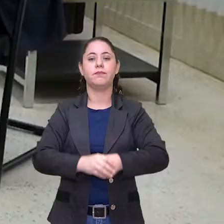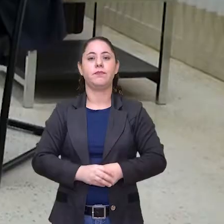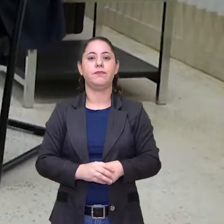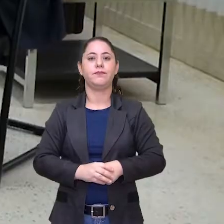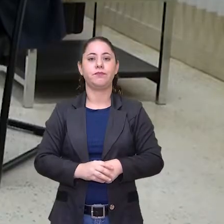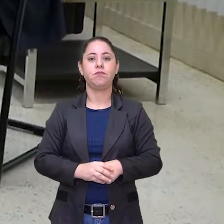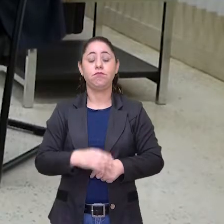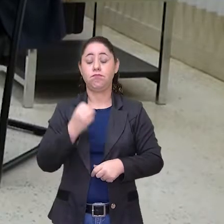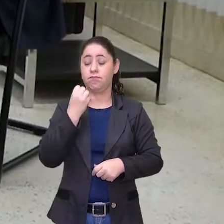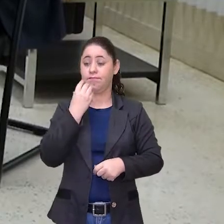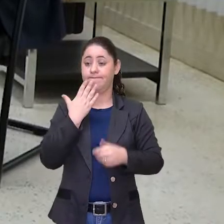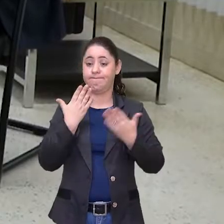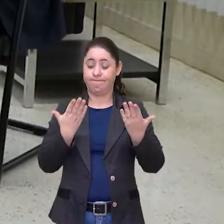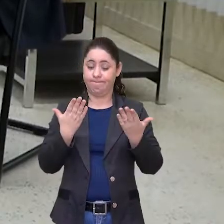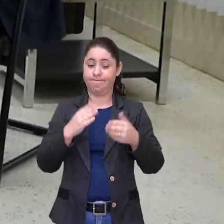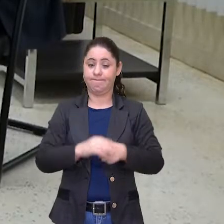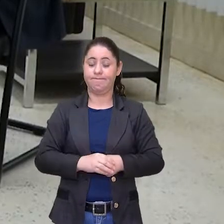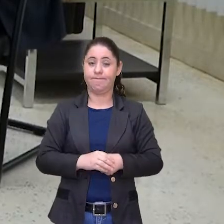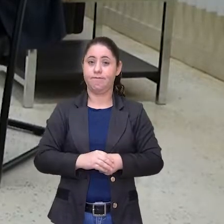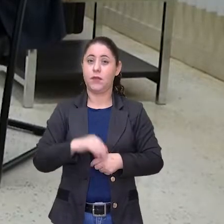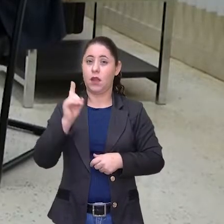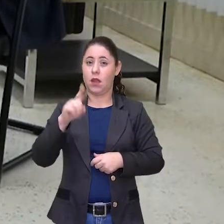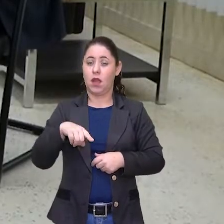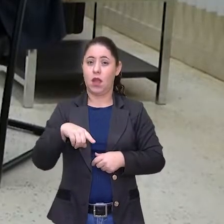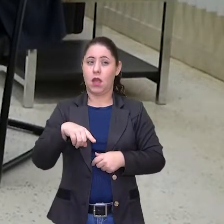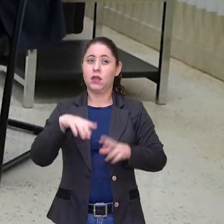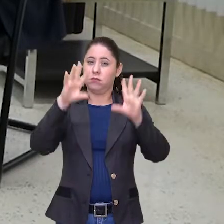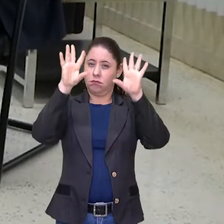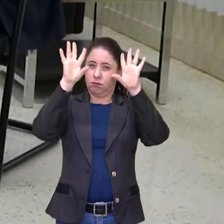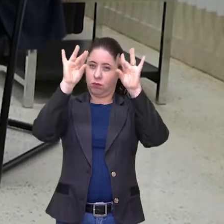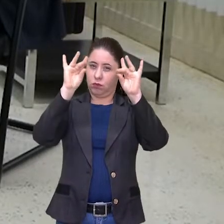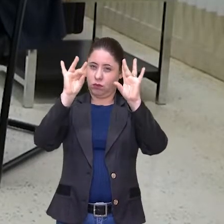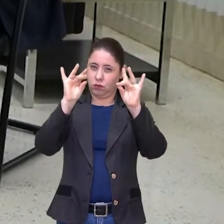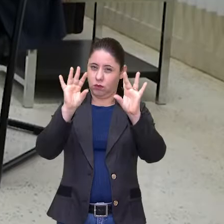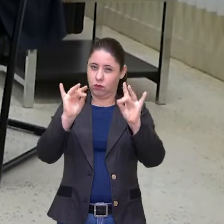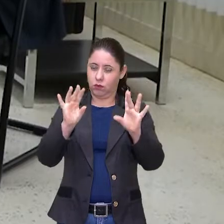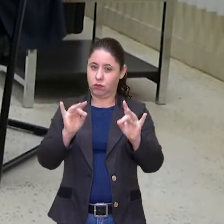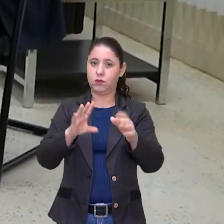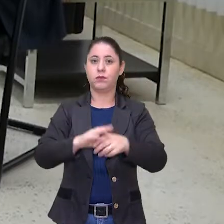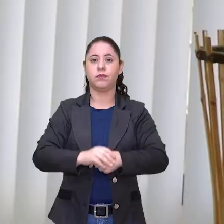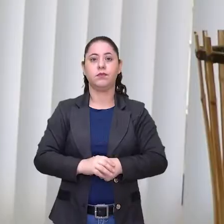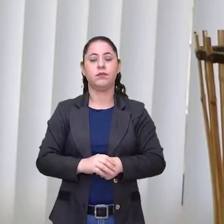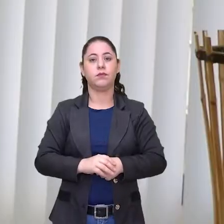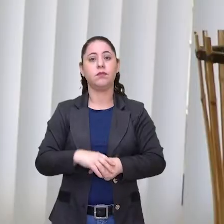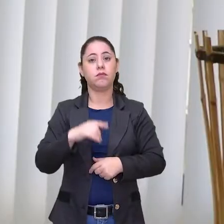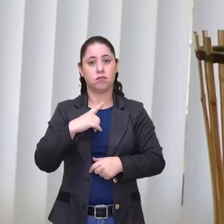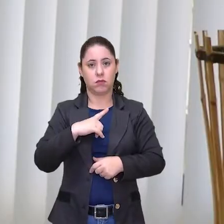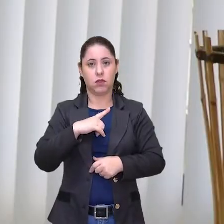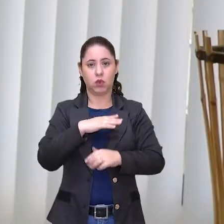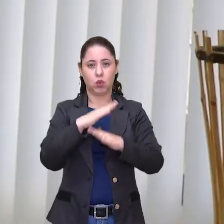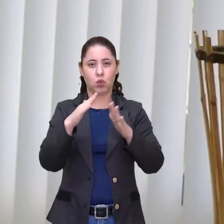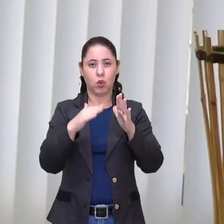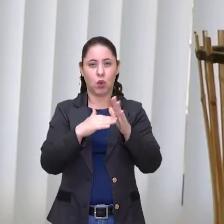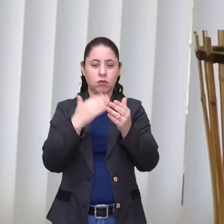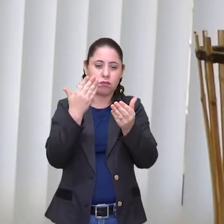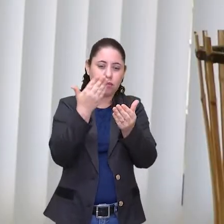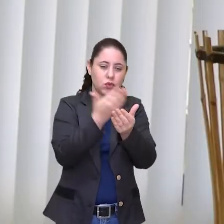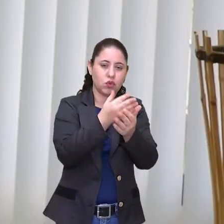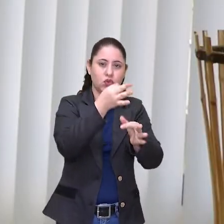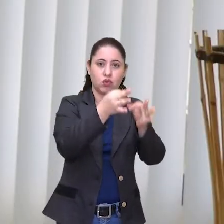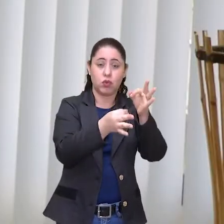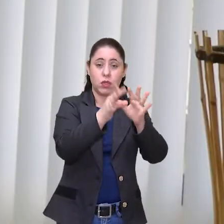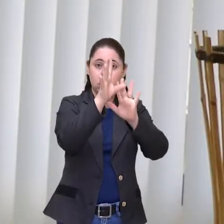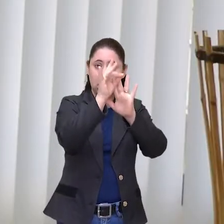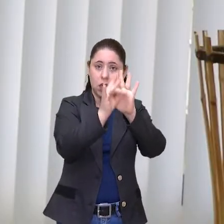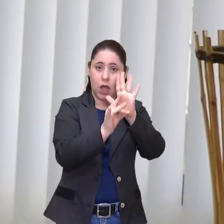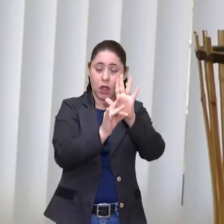judiciais? Bom, é um procedimento complexo, né? Nós temos todo um procedimento que o